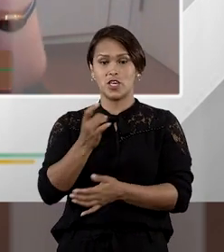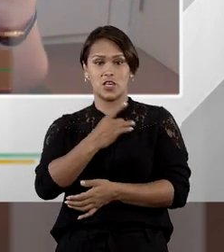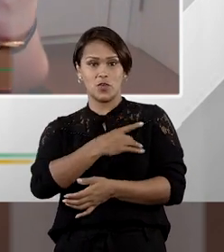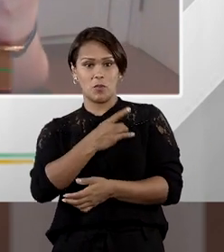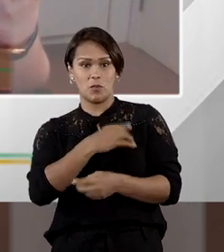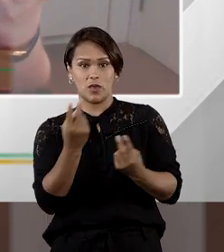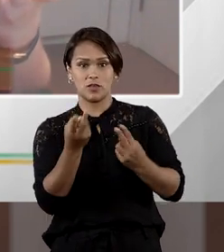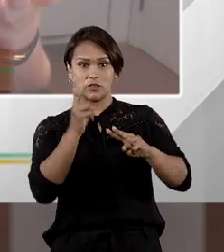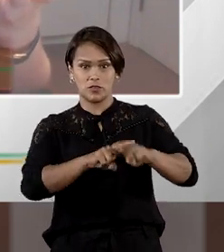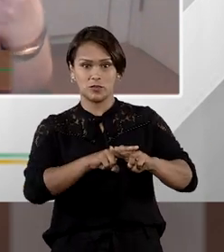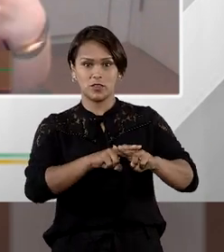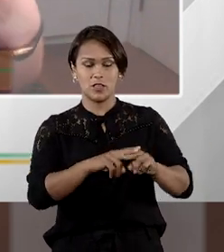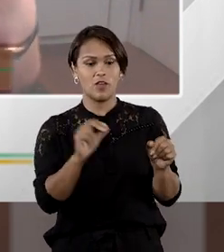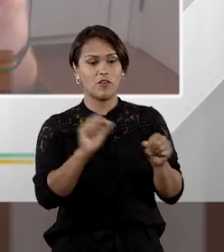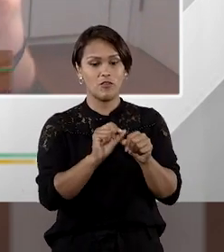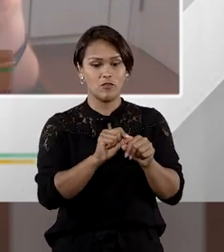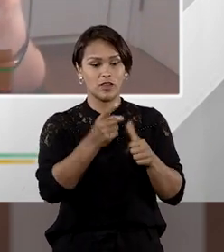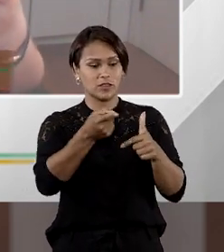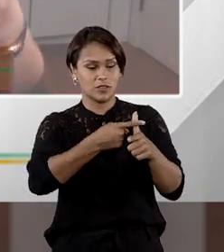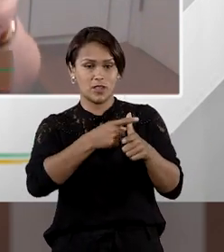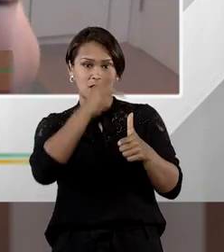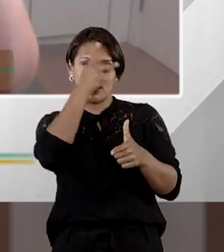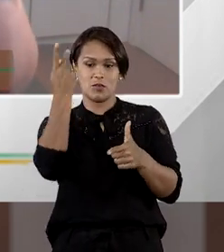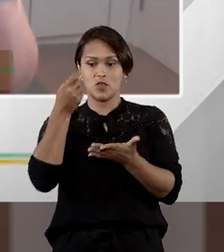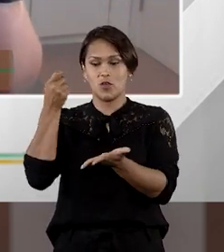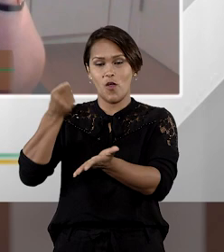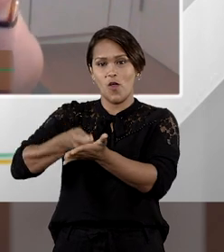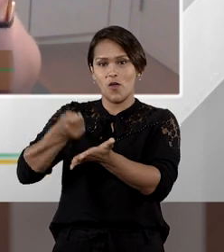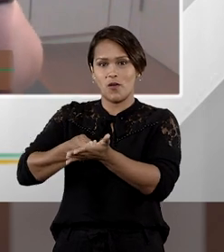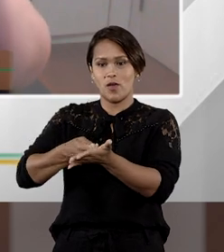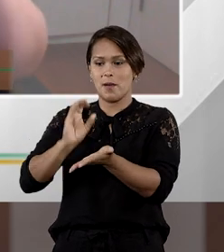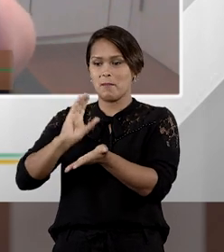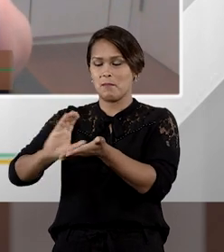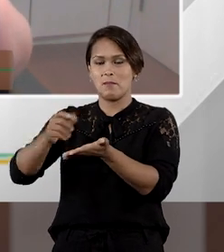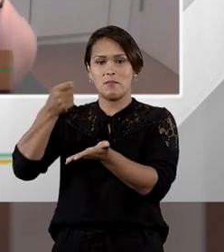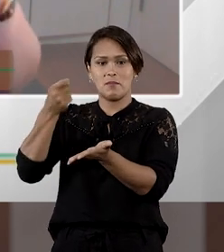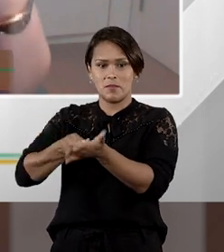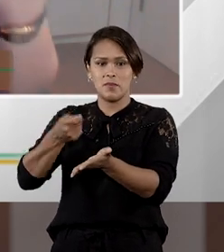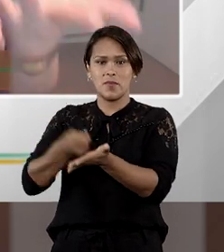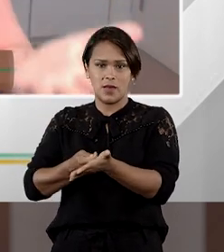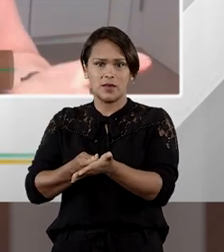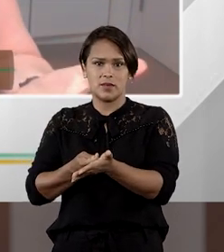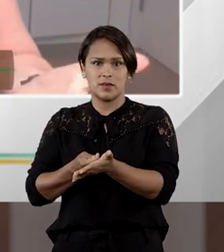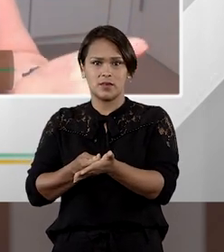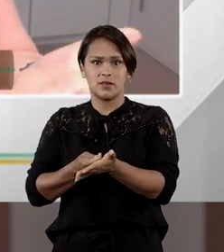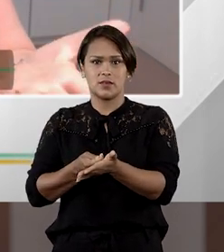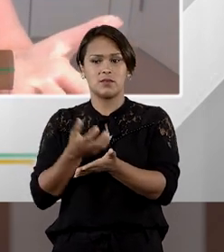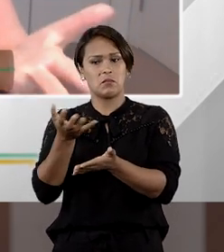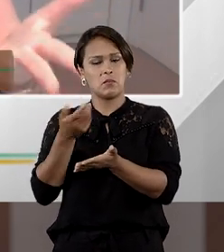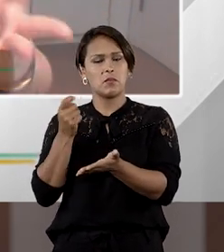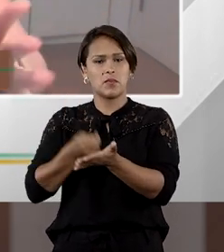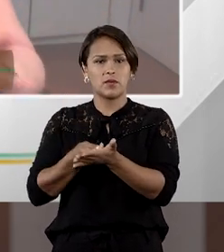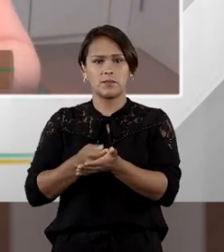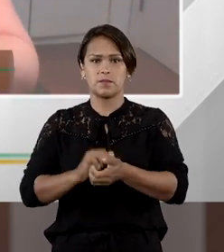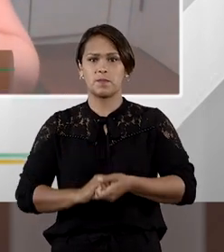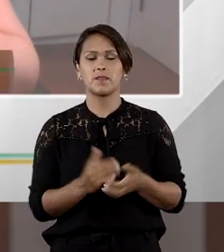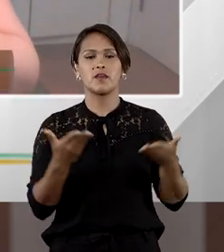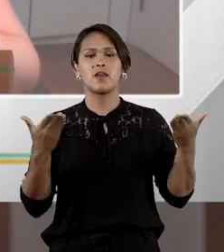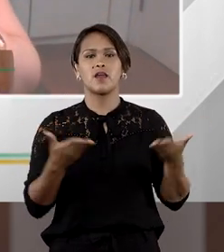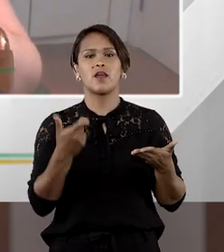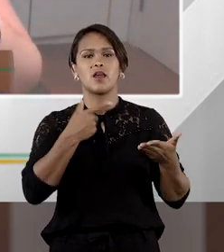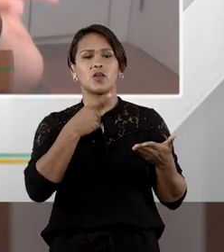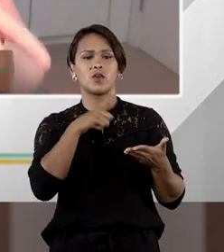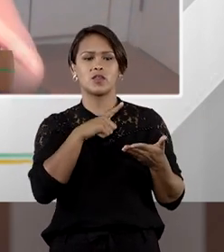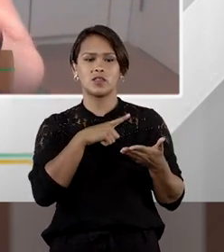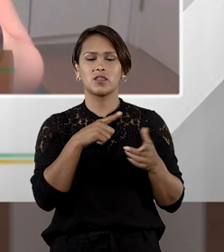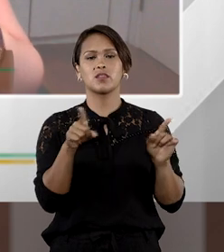da prisão faça com que a pessoa corra, né, faça o corre para buscar esse recurso, né. Agora,